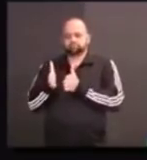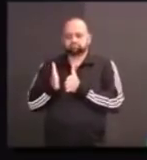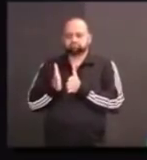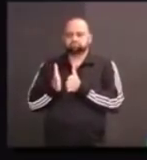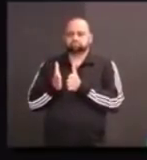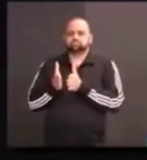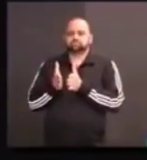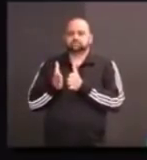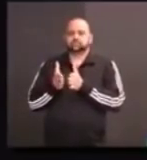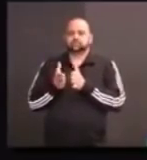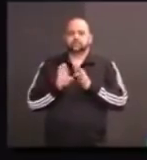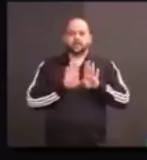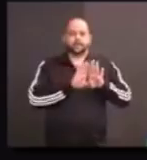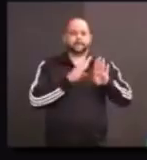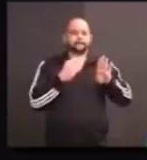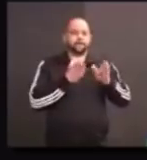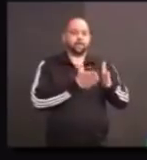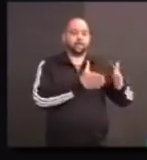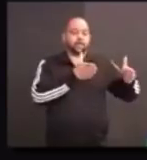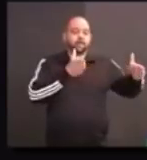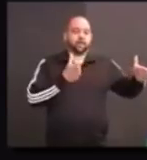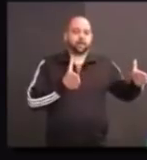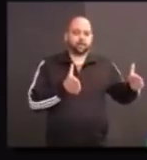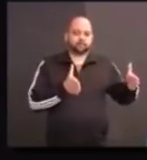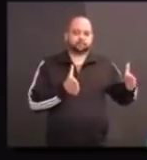e à porta larga.